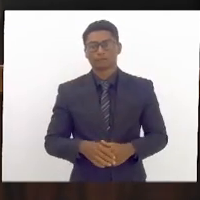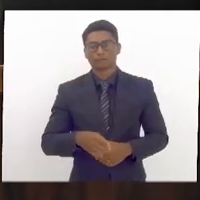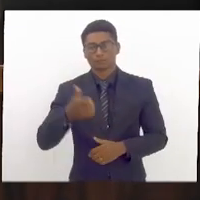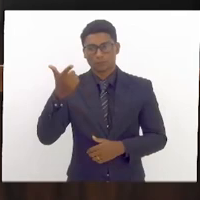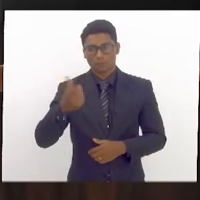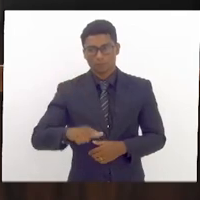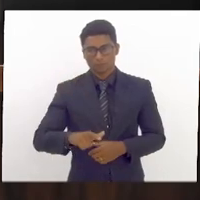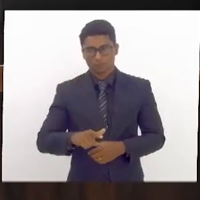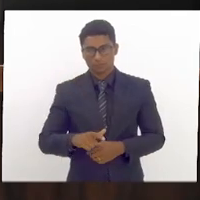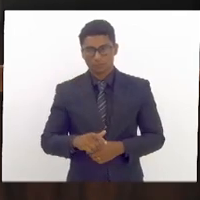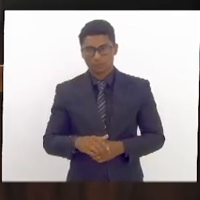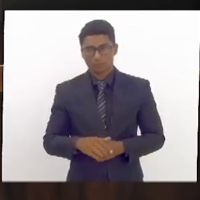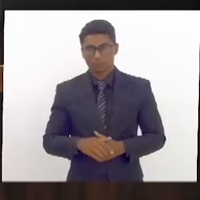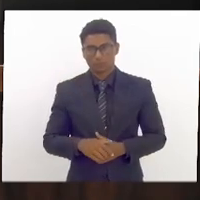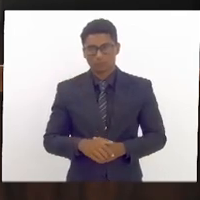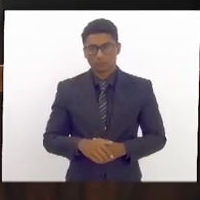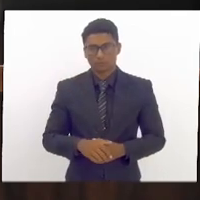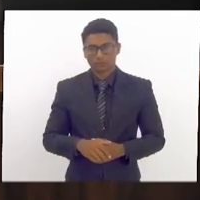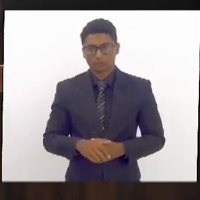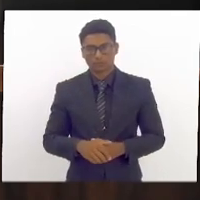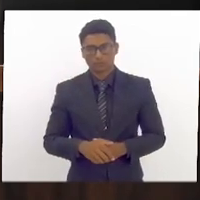abstenção.